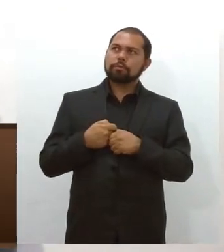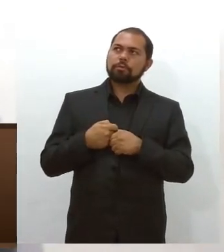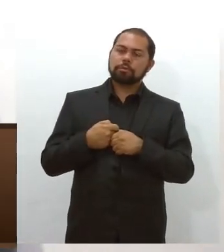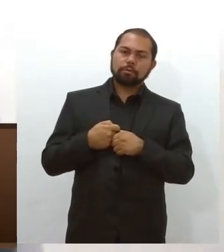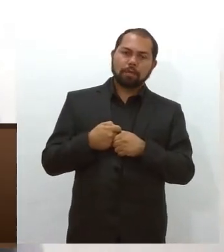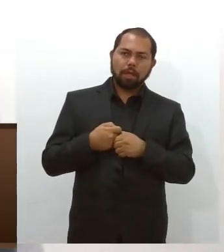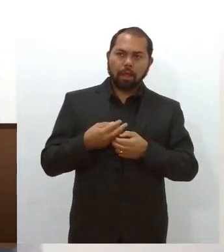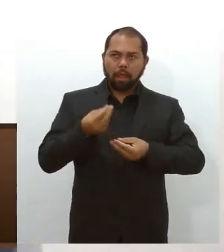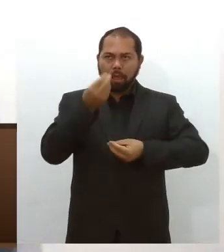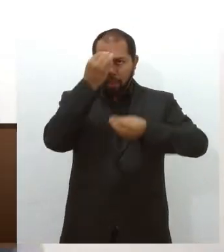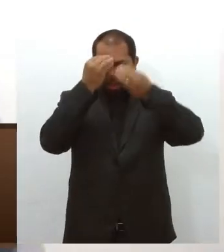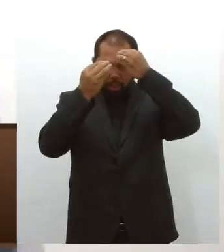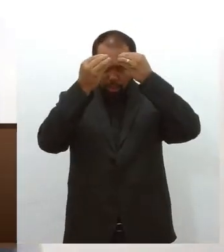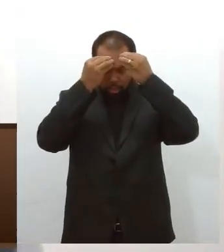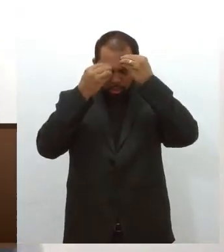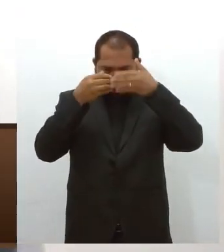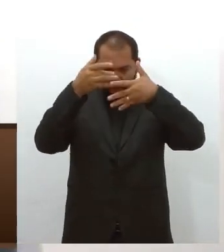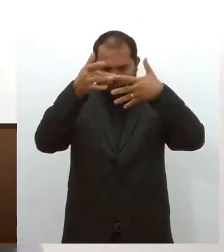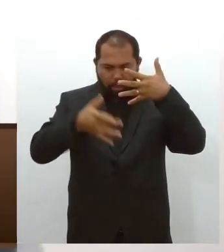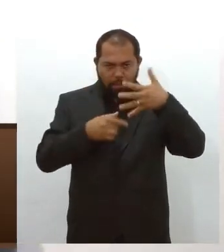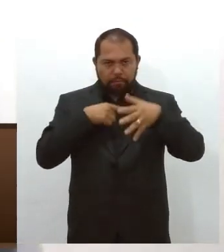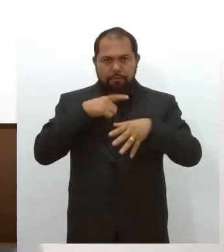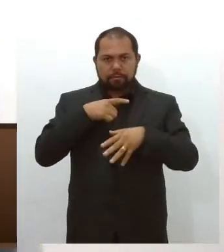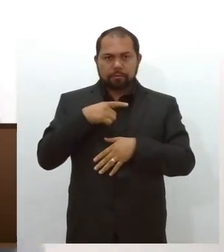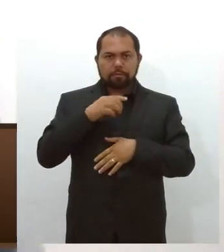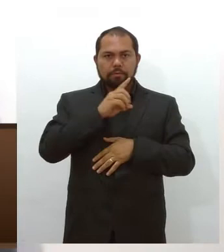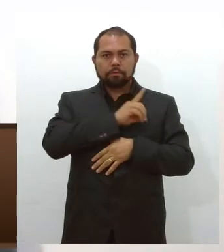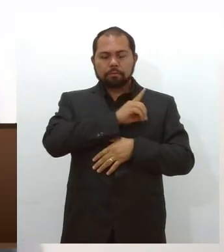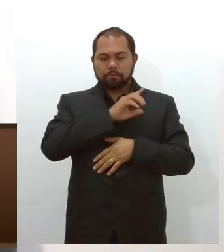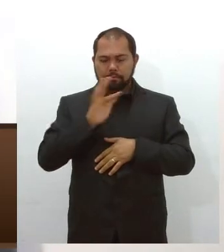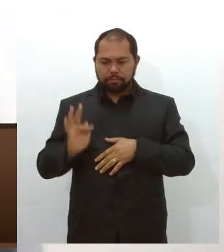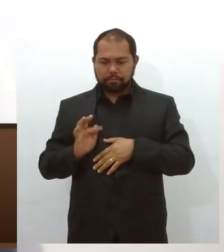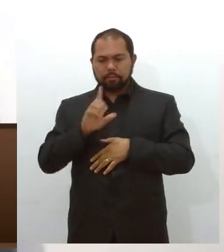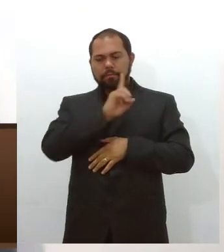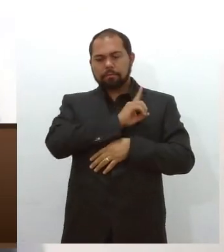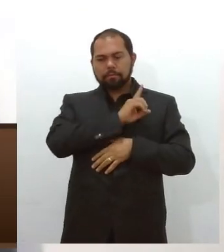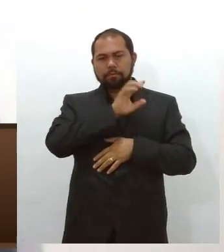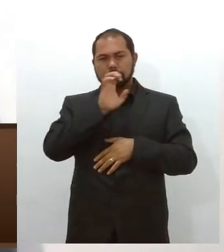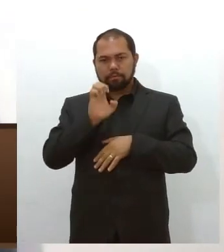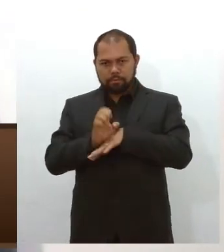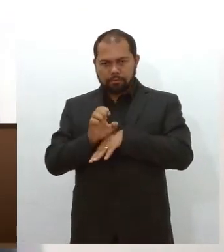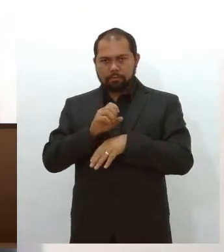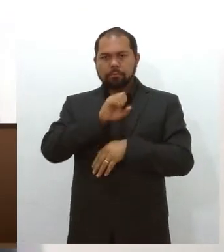a votação para deputado federal, deputado estadual, senador,